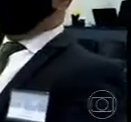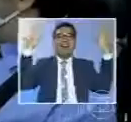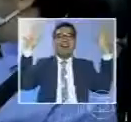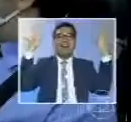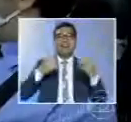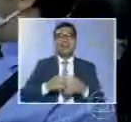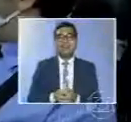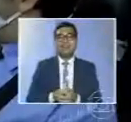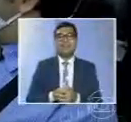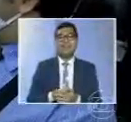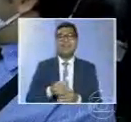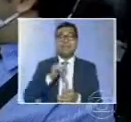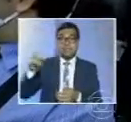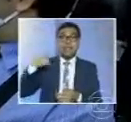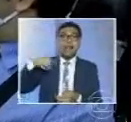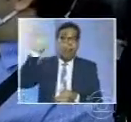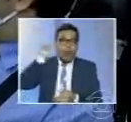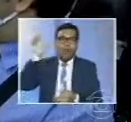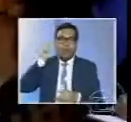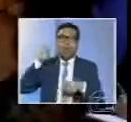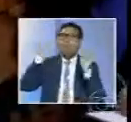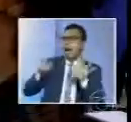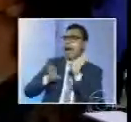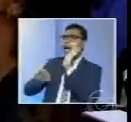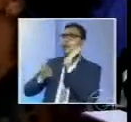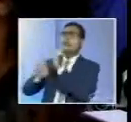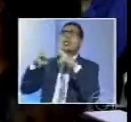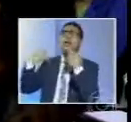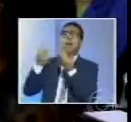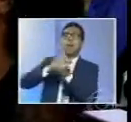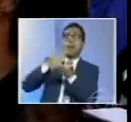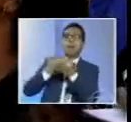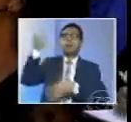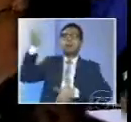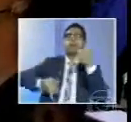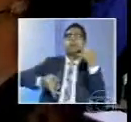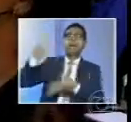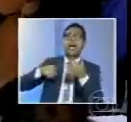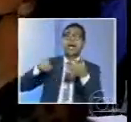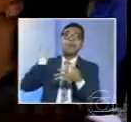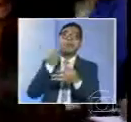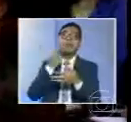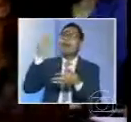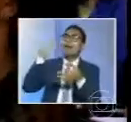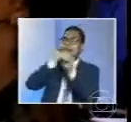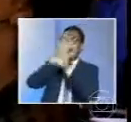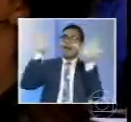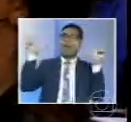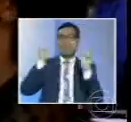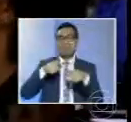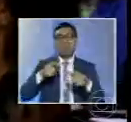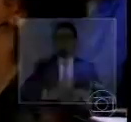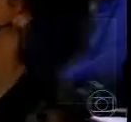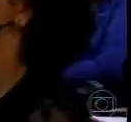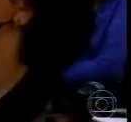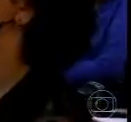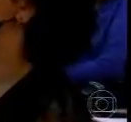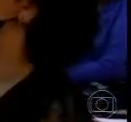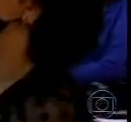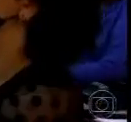Quem é ouvinte, ajuda a traduzir o que acontece para quem não escuta os sons. O que impõe a língua de